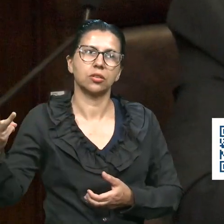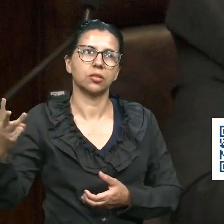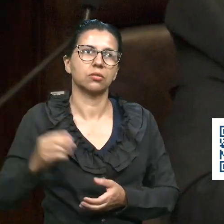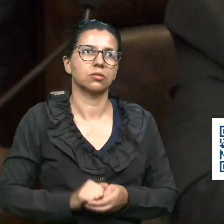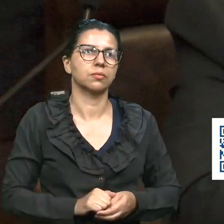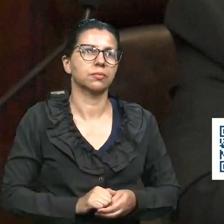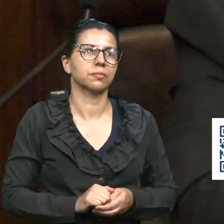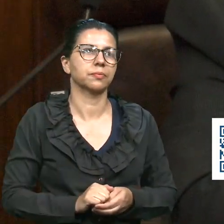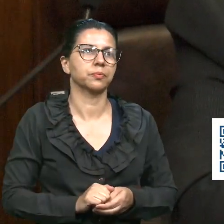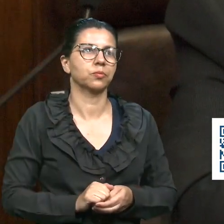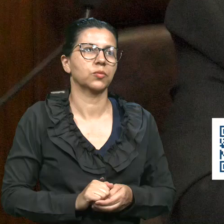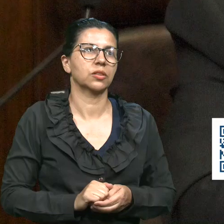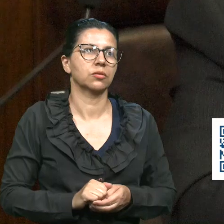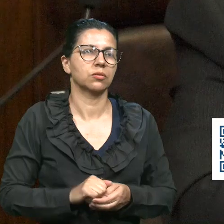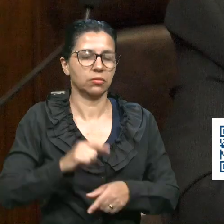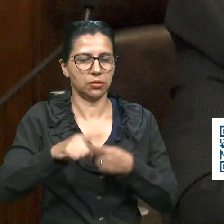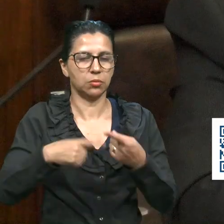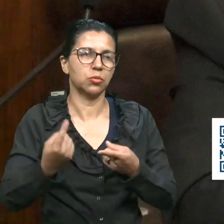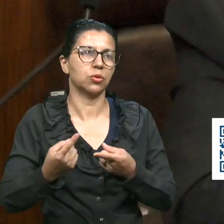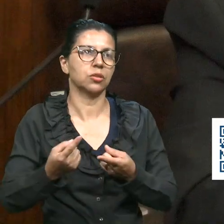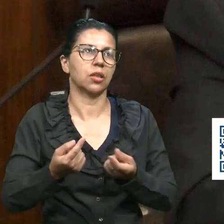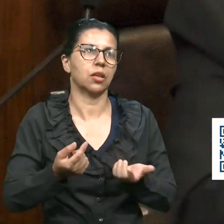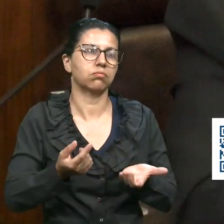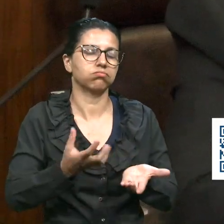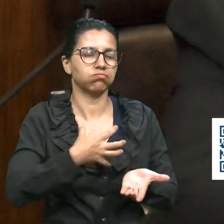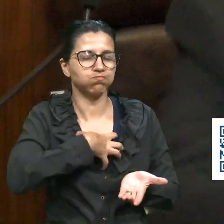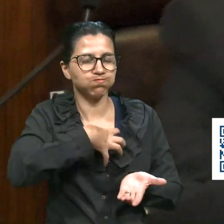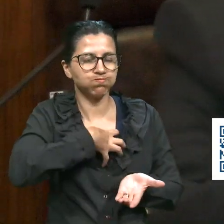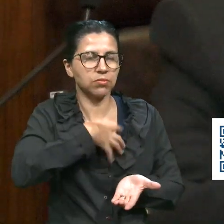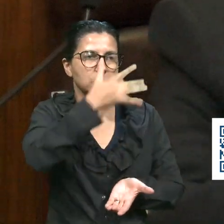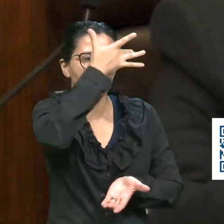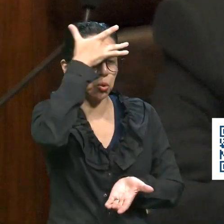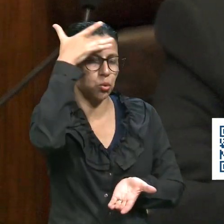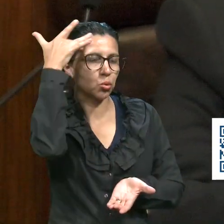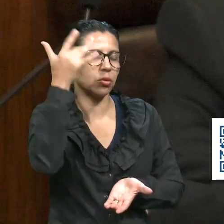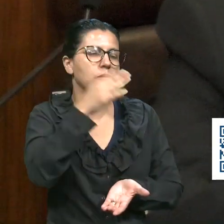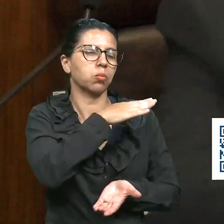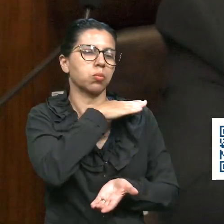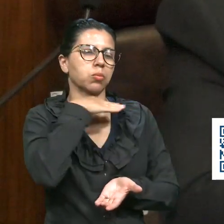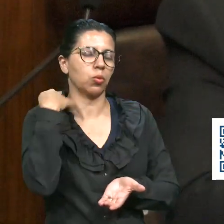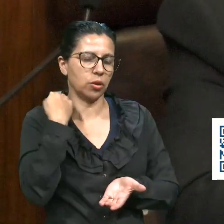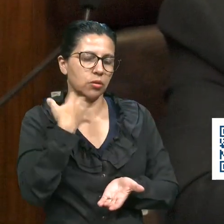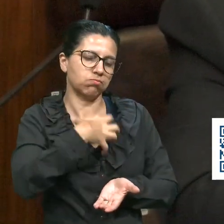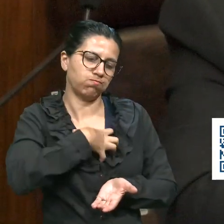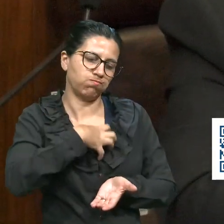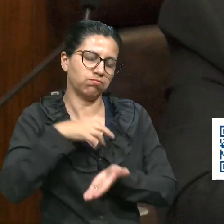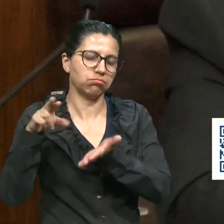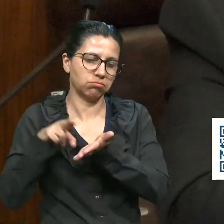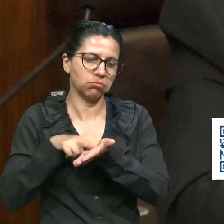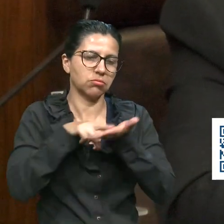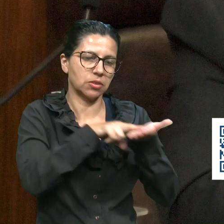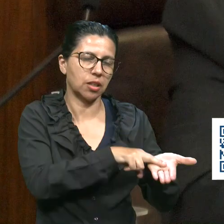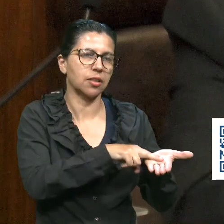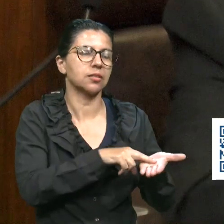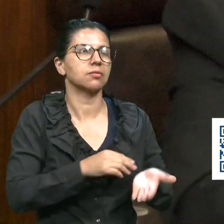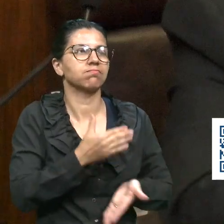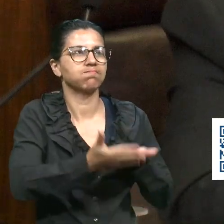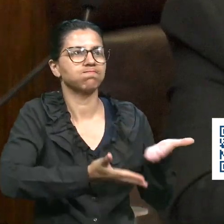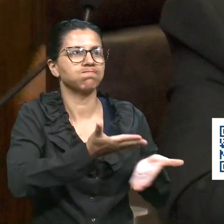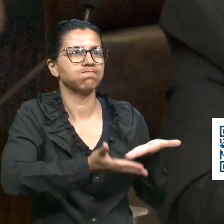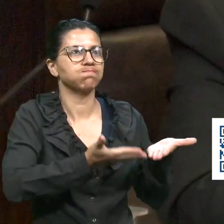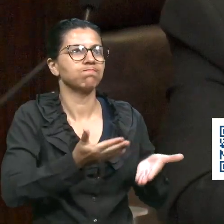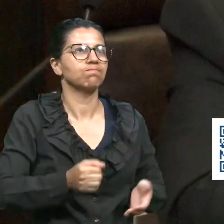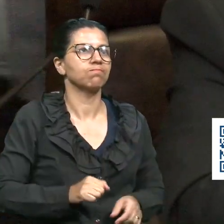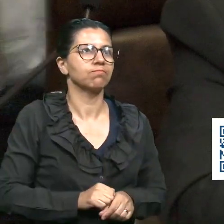encaminhará as condolências às famílias enlutadas na forma solicitada. Nos termos do parágrafo 12, artigo 123 do Regimento